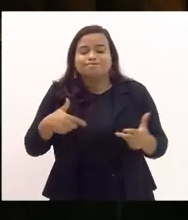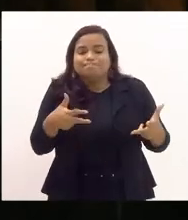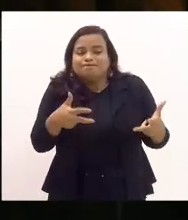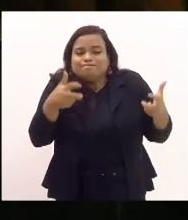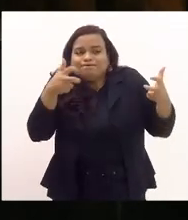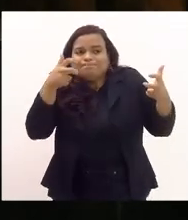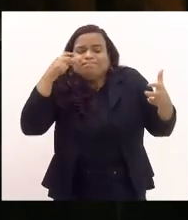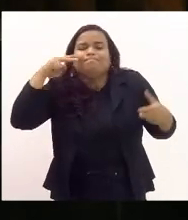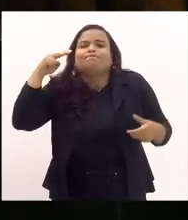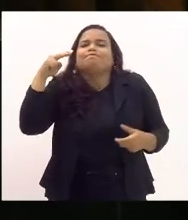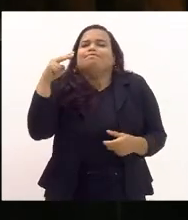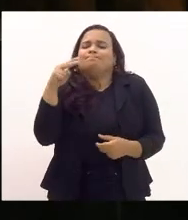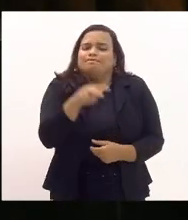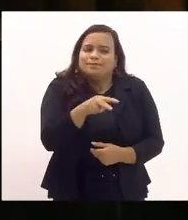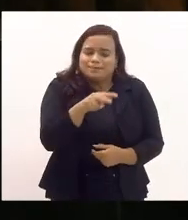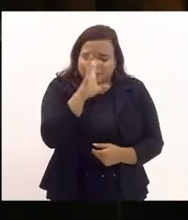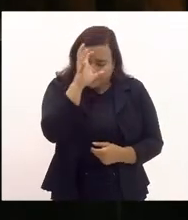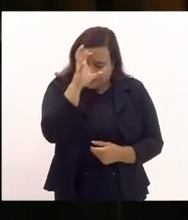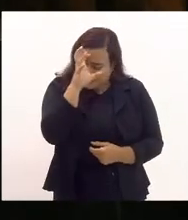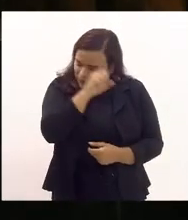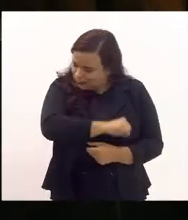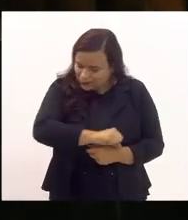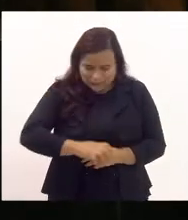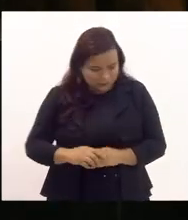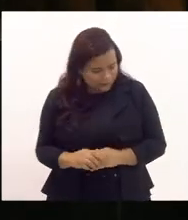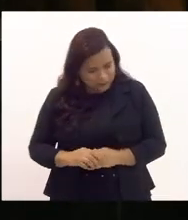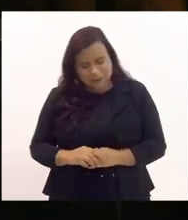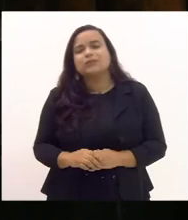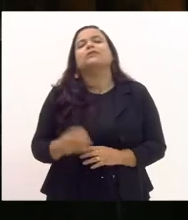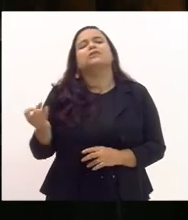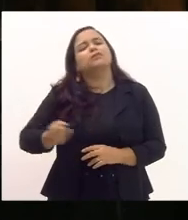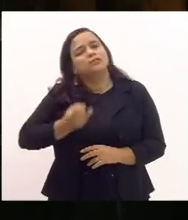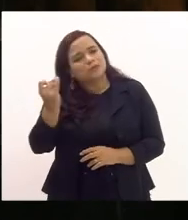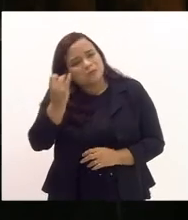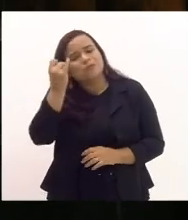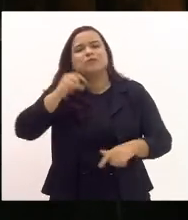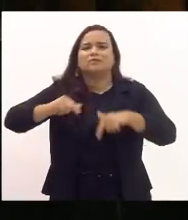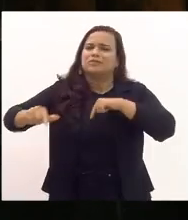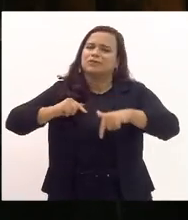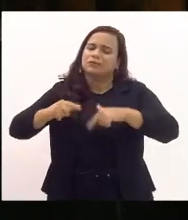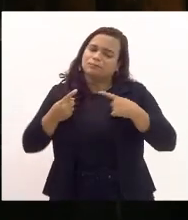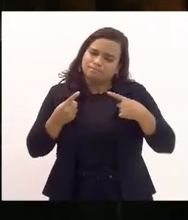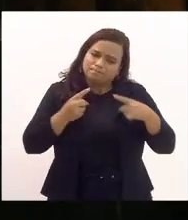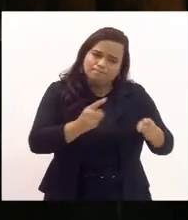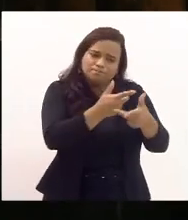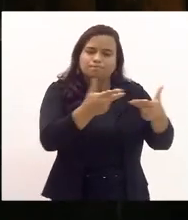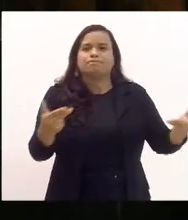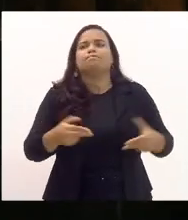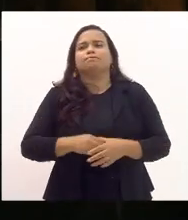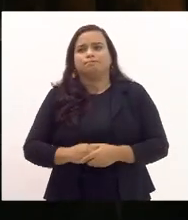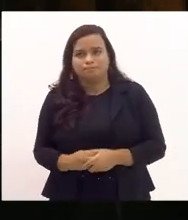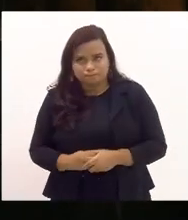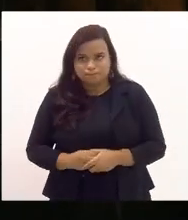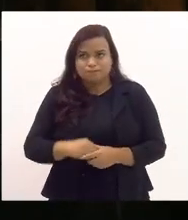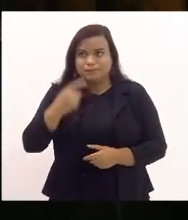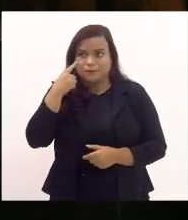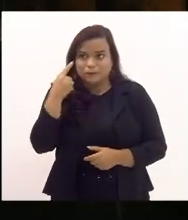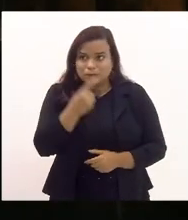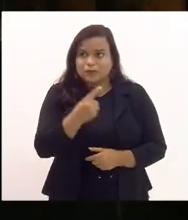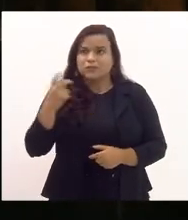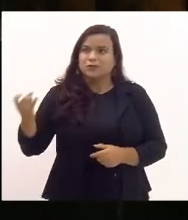e compreender a importância dos nossos trabalhos entender e compreender